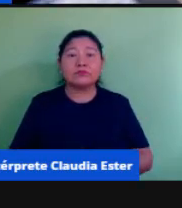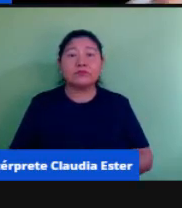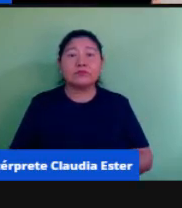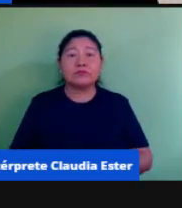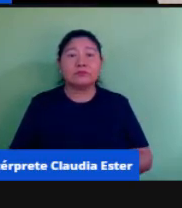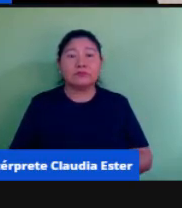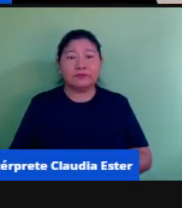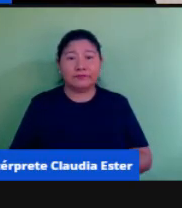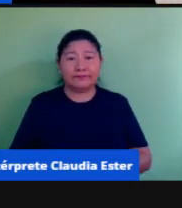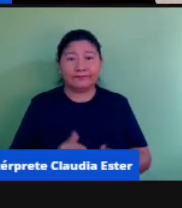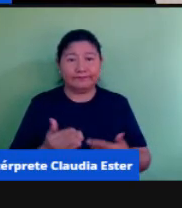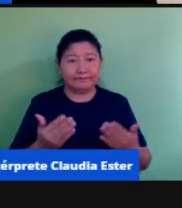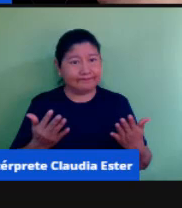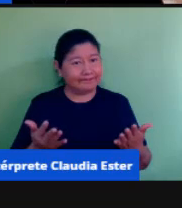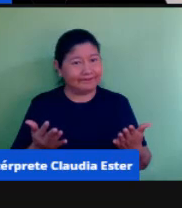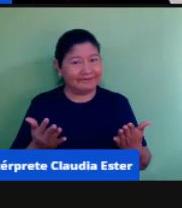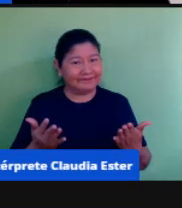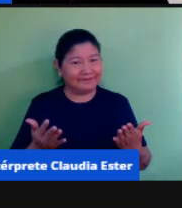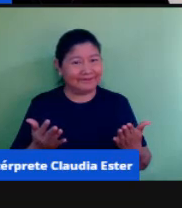Bom,